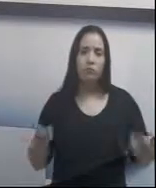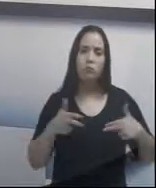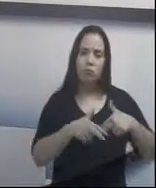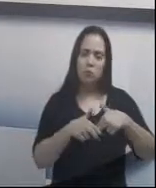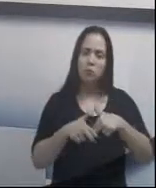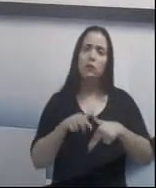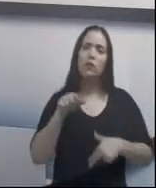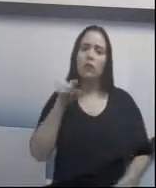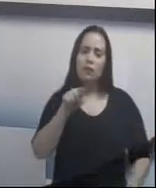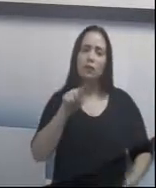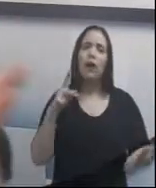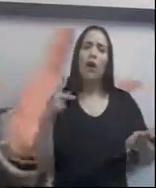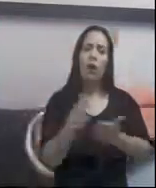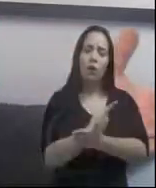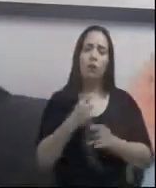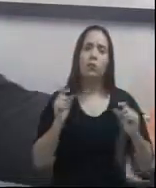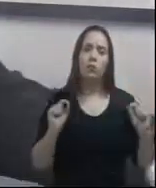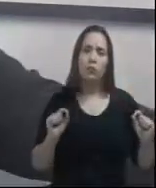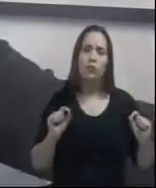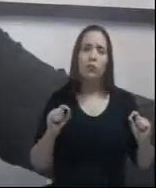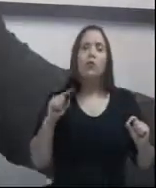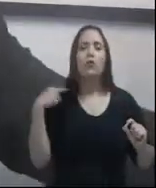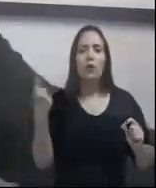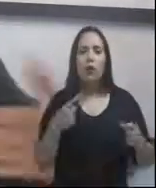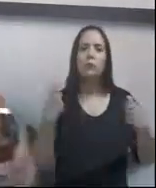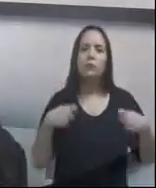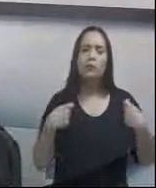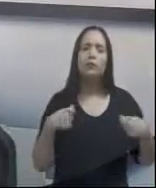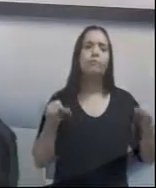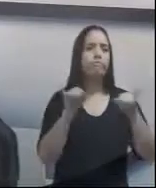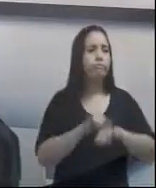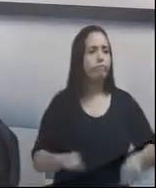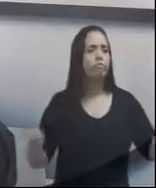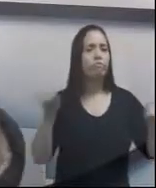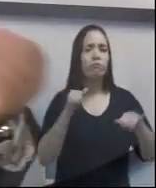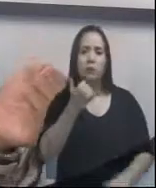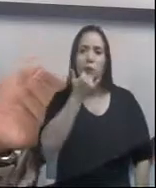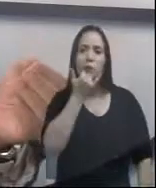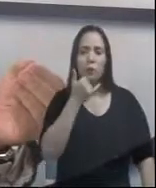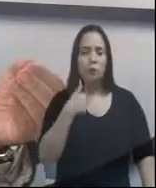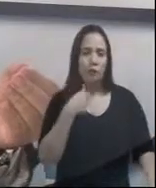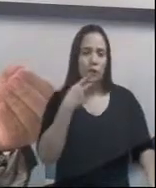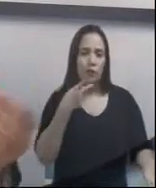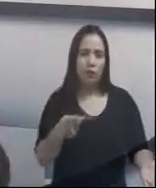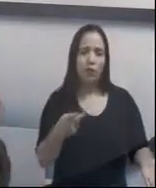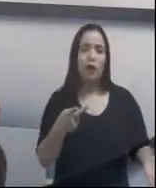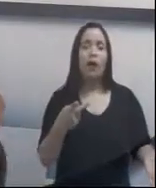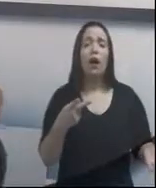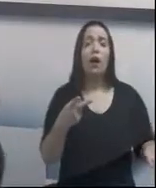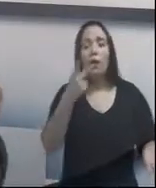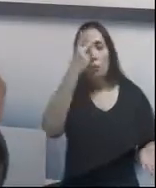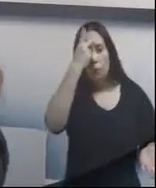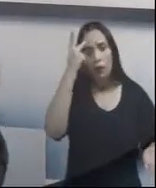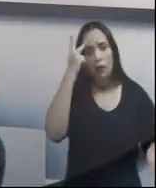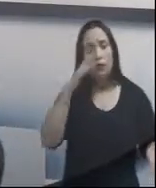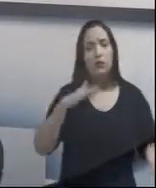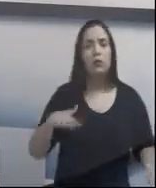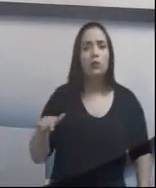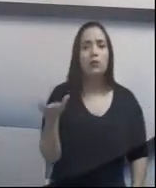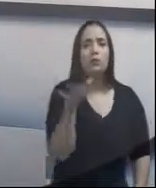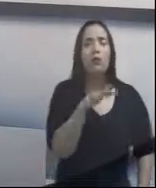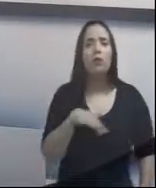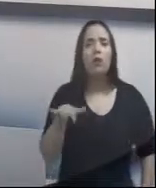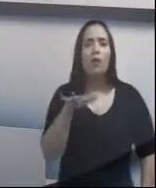é um fato que a gente tem que alertar, deputado, desculpa estar falando isso, mas é importante eu ter falado isso, para que as pessoas não